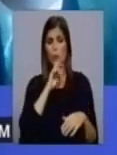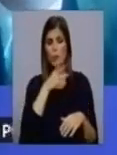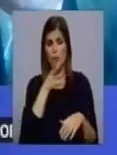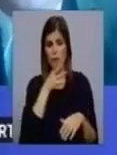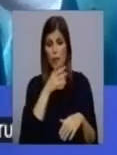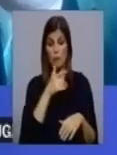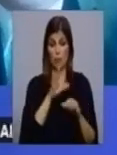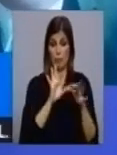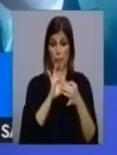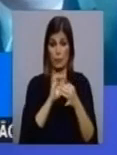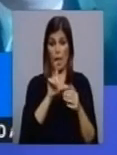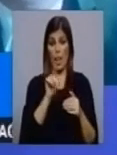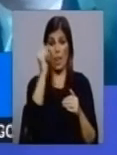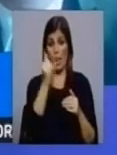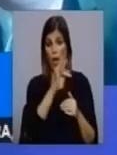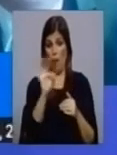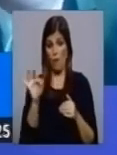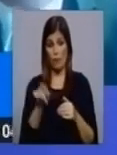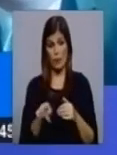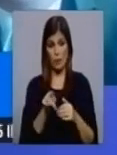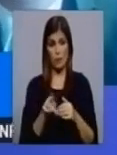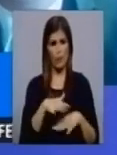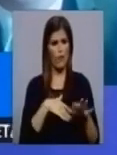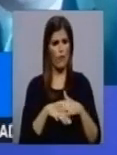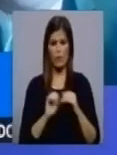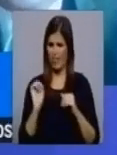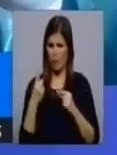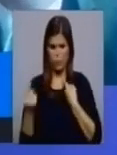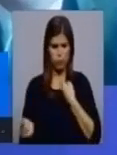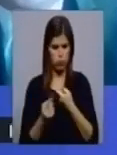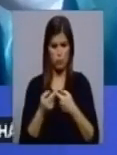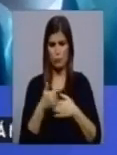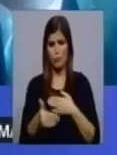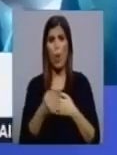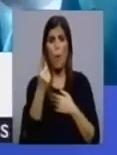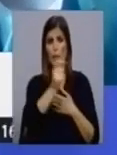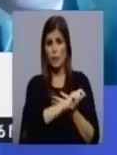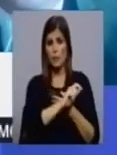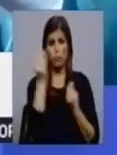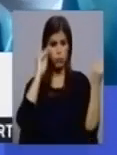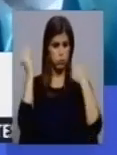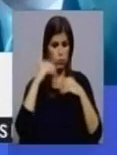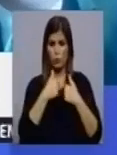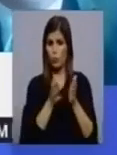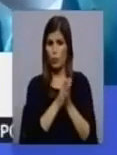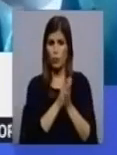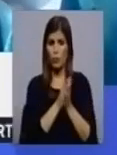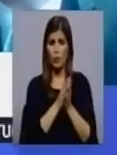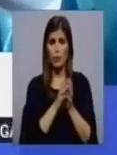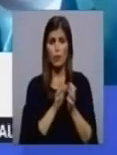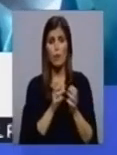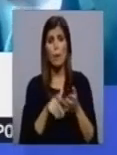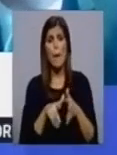layoff, essa adaptação foi feita num tempo muito rápido. Num prazo de cerca de um mês, foi montada à medida. Foi montado um